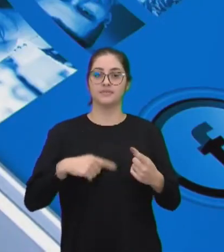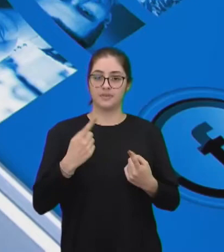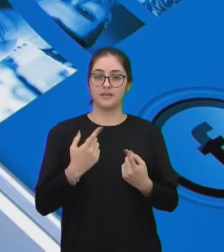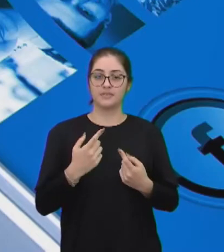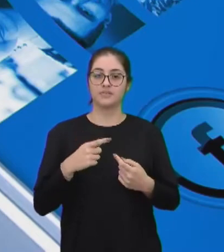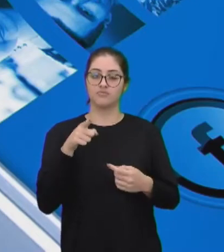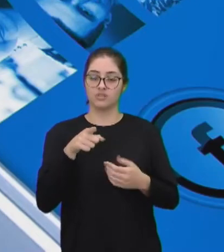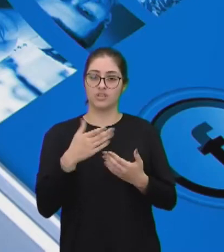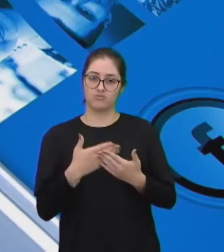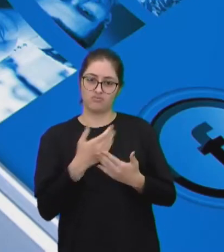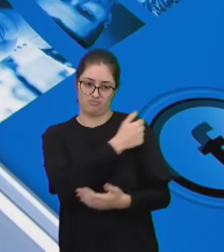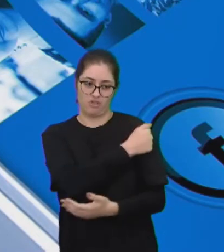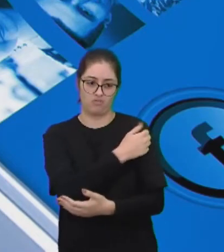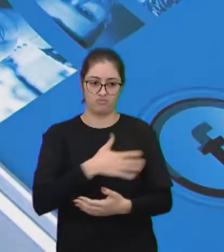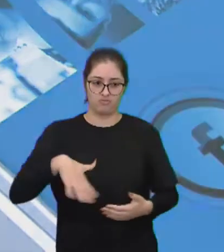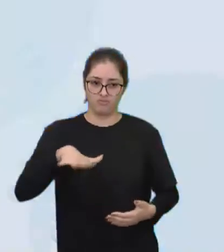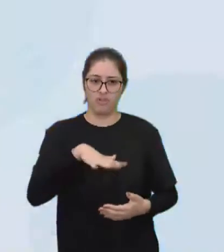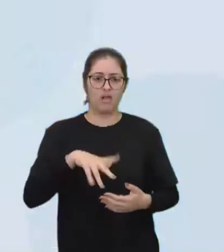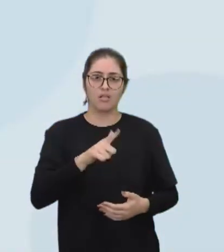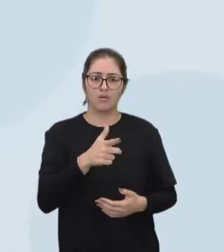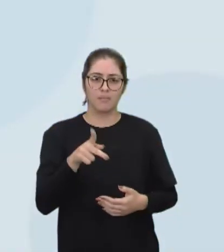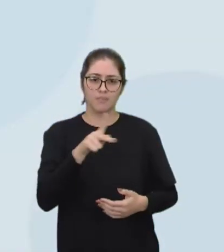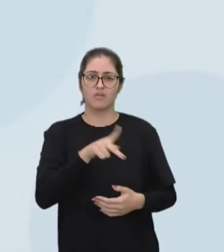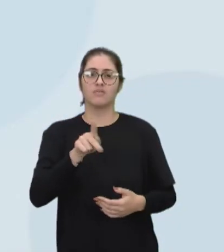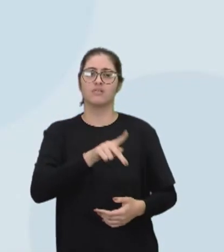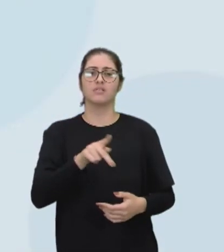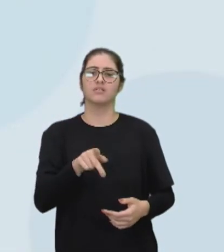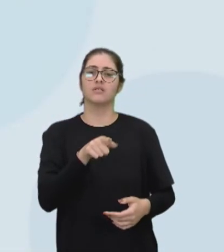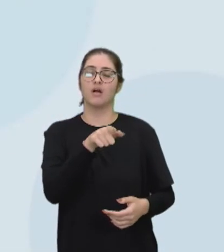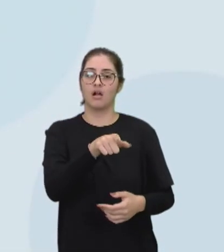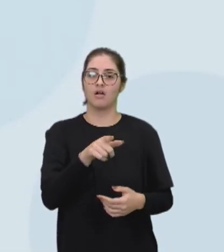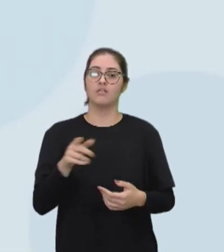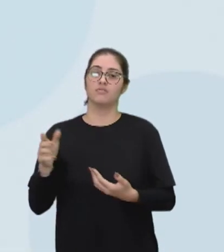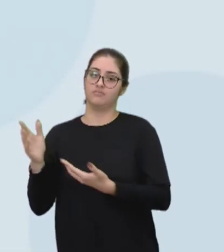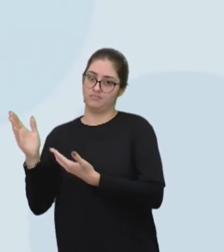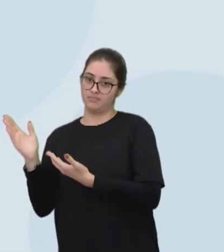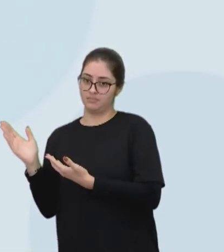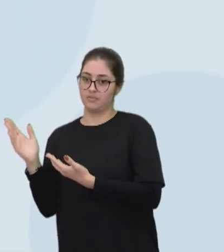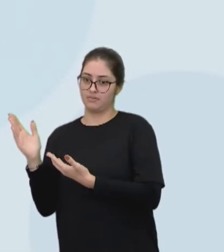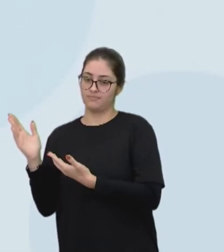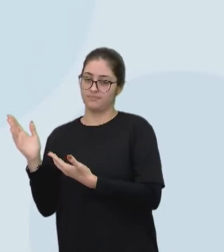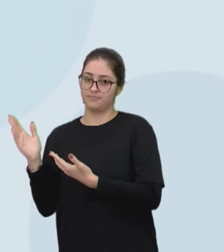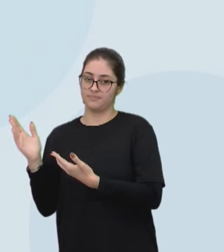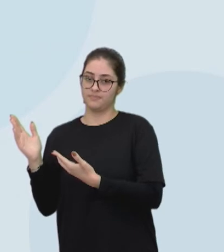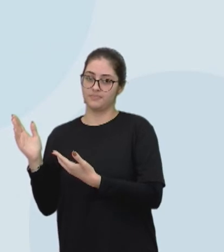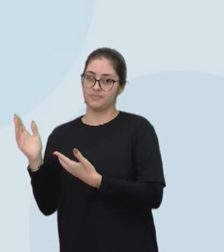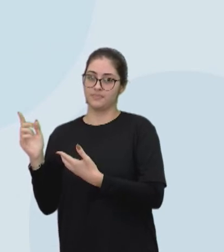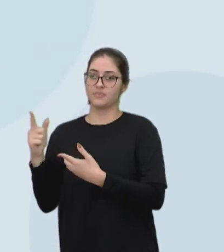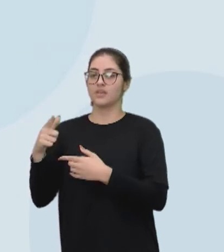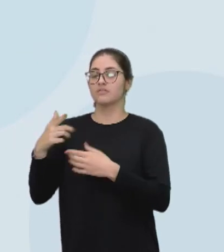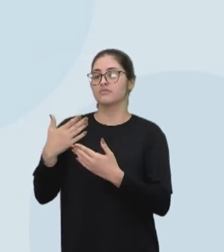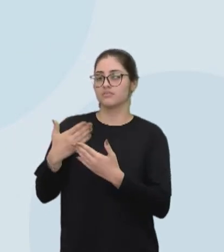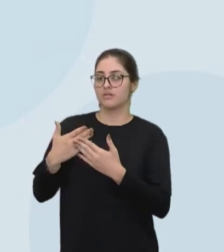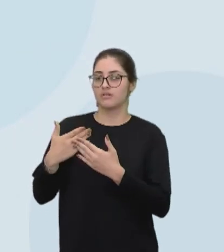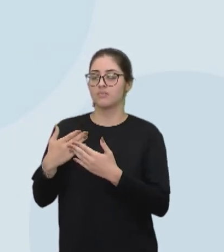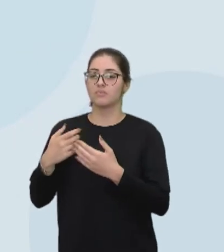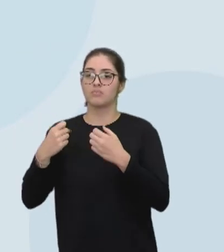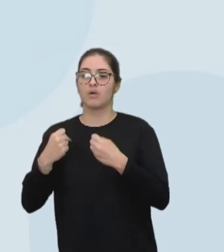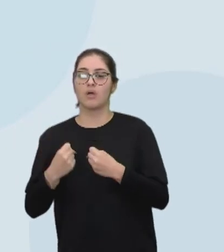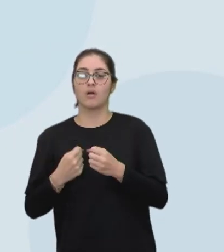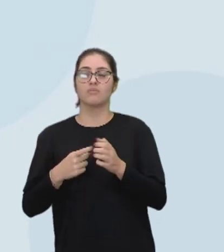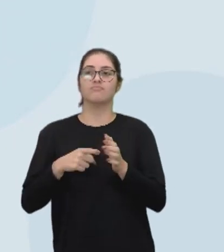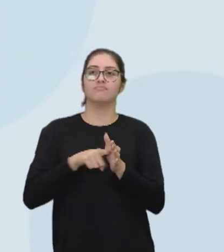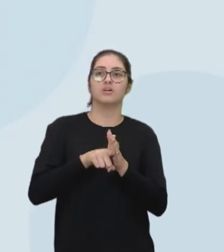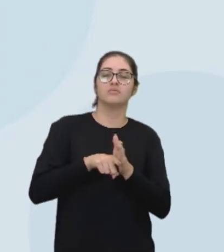você estudante que está sem professor por algum motivo, olha só na tela aí para vocês. Os estudantes podem pesquisar sobre